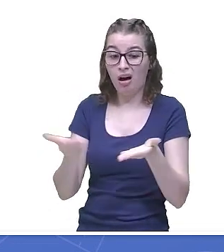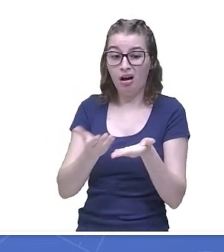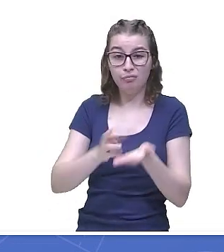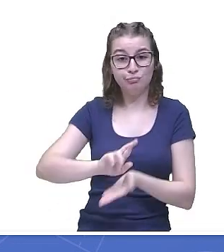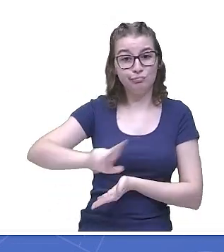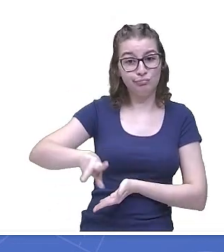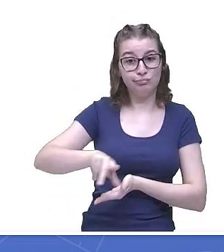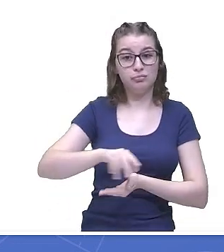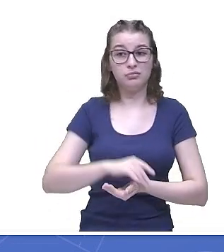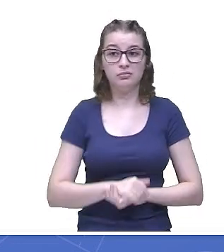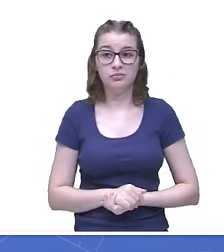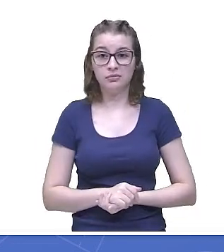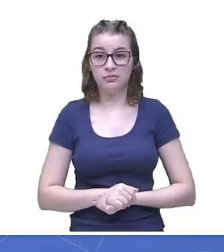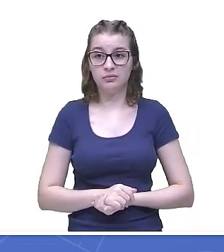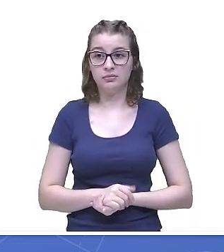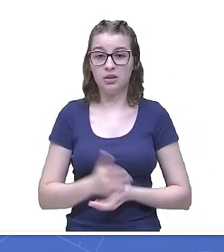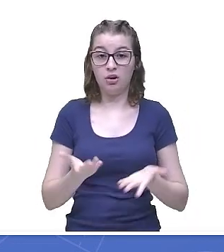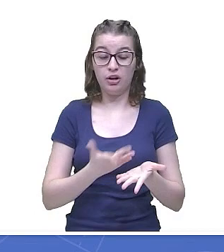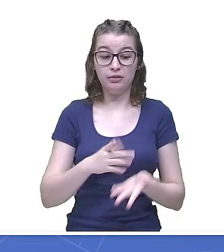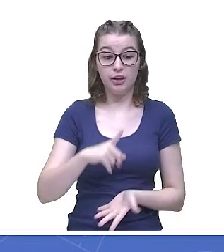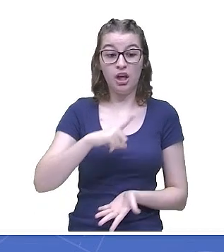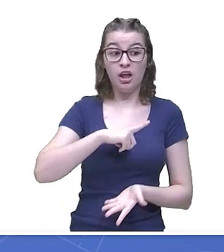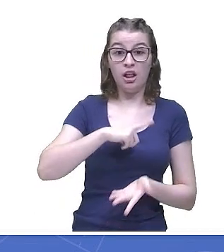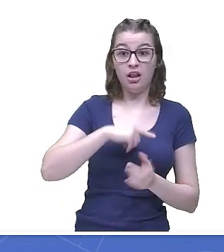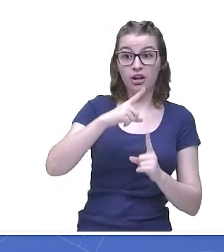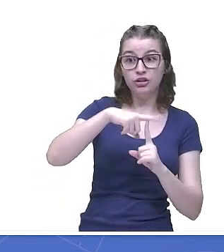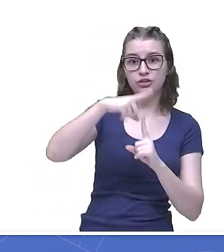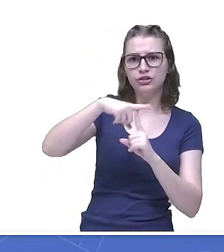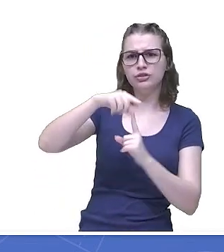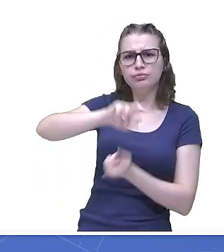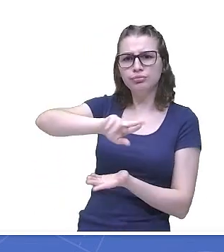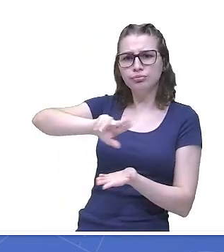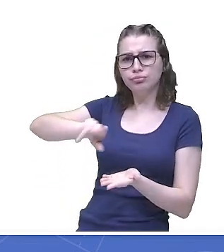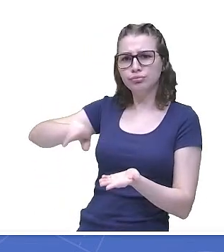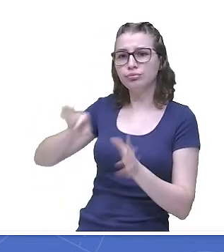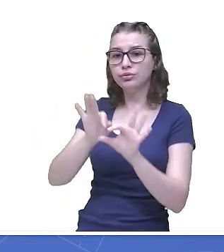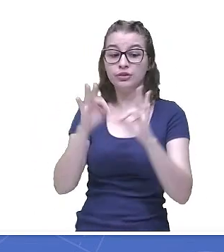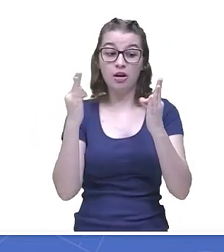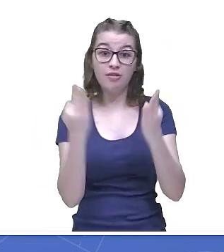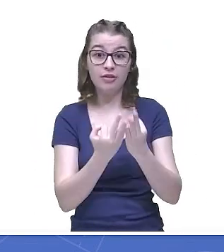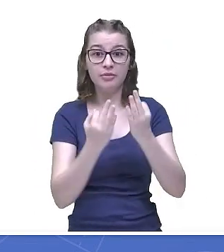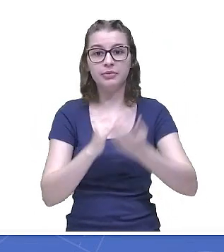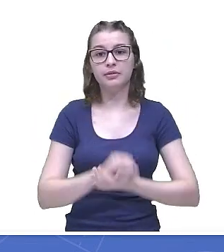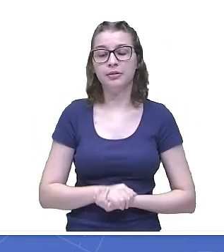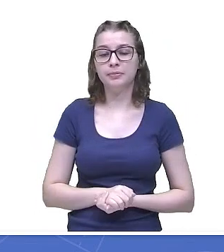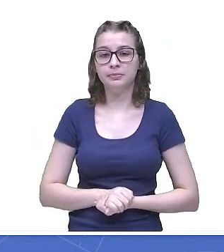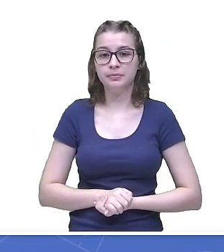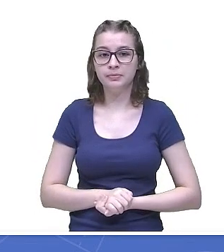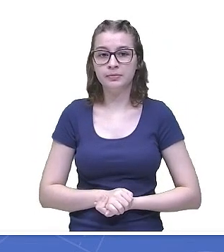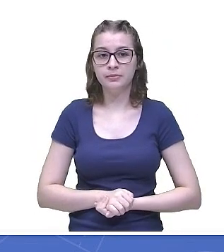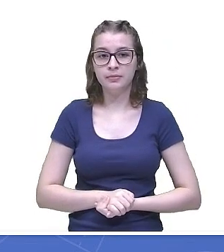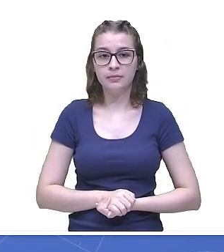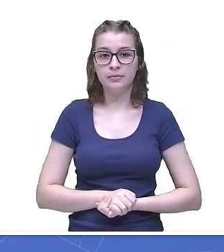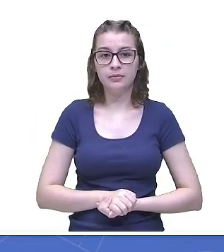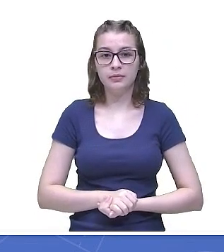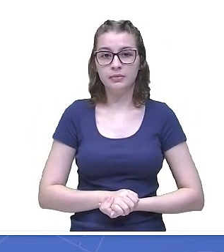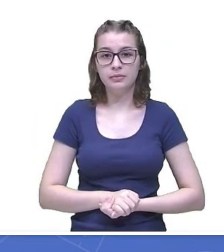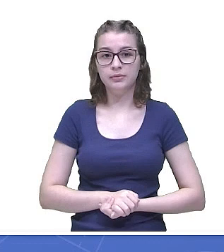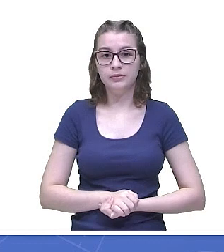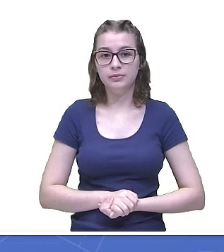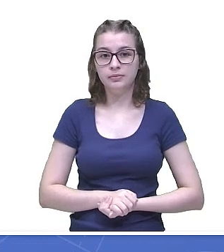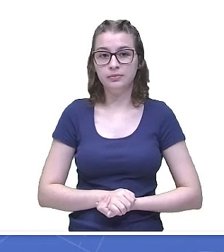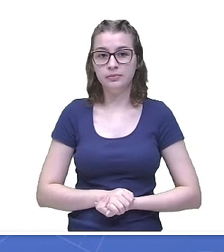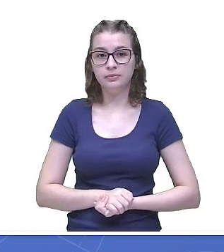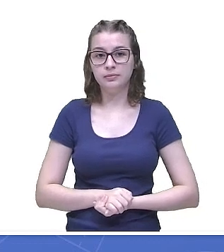diferentes concepções de família, não é isso? Existem diferentes concepções de família. Vamos lá então ver essas